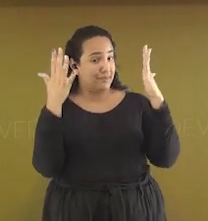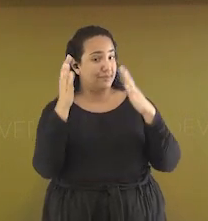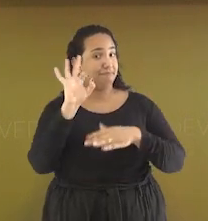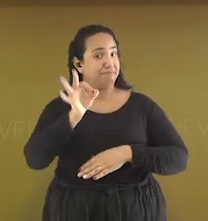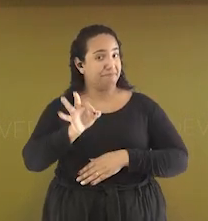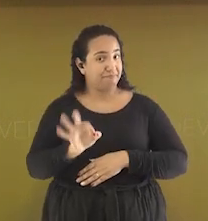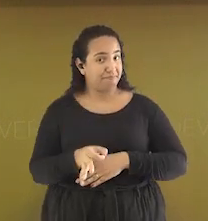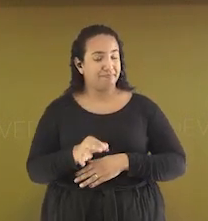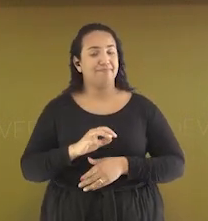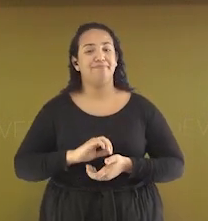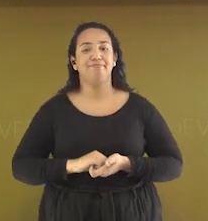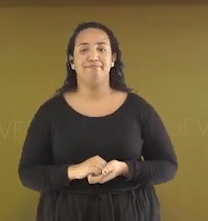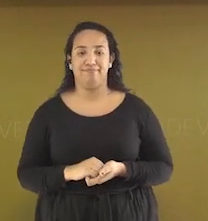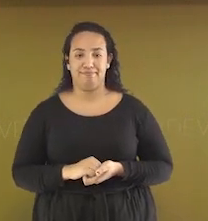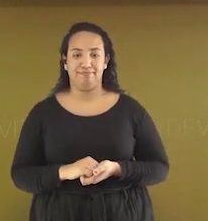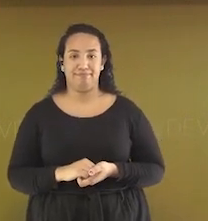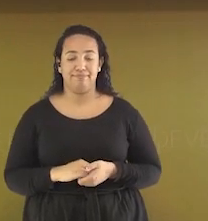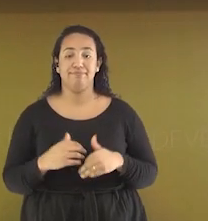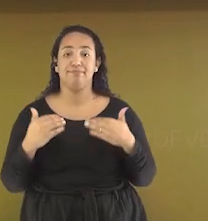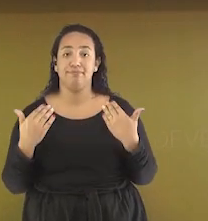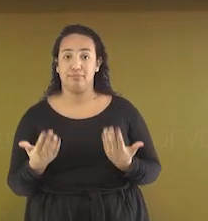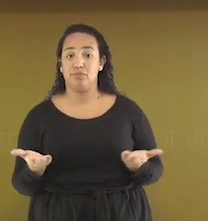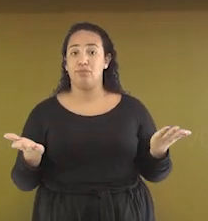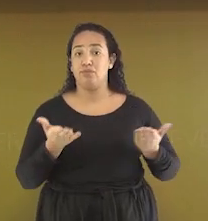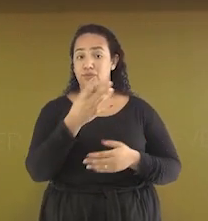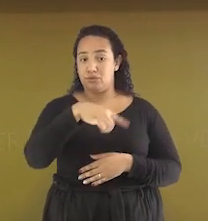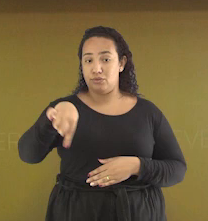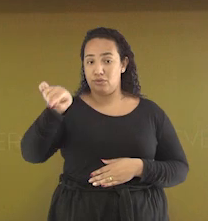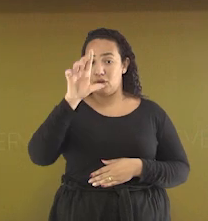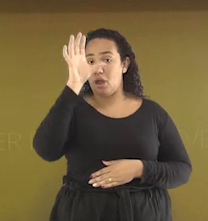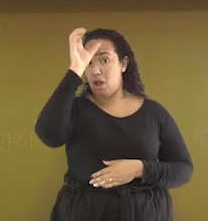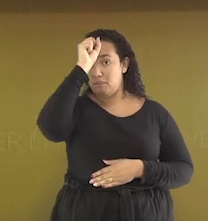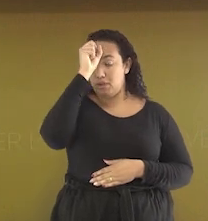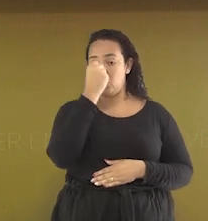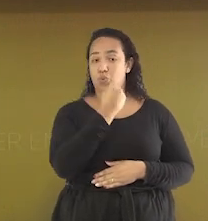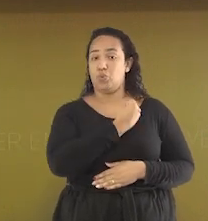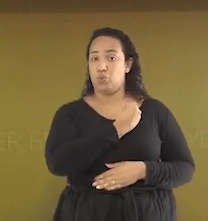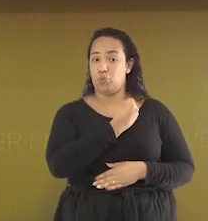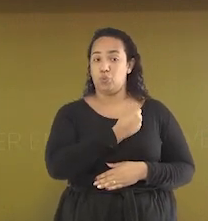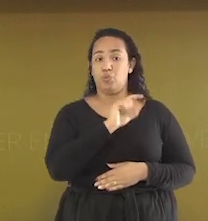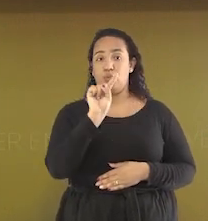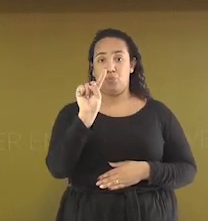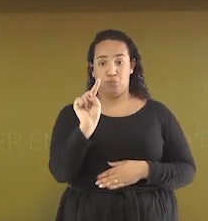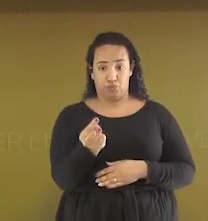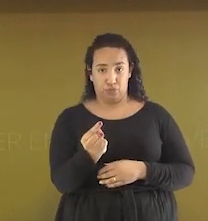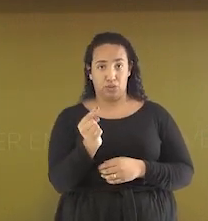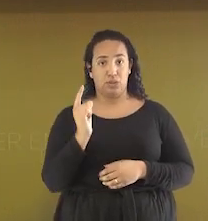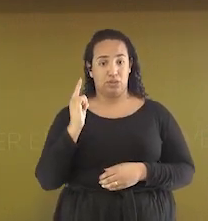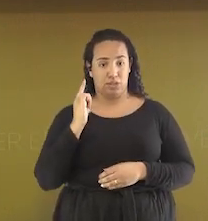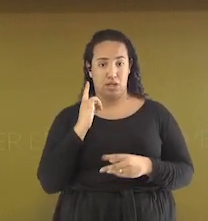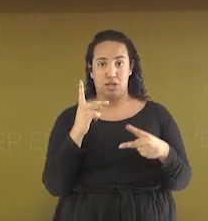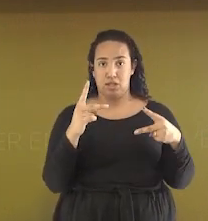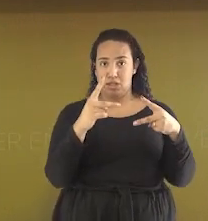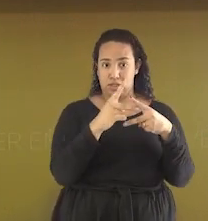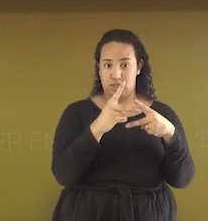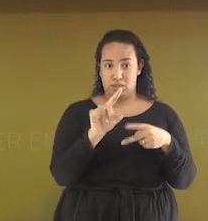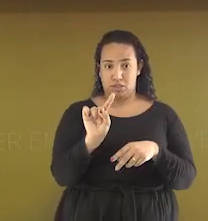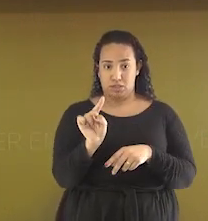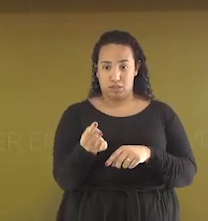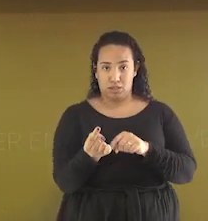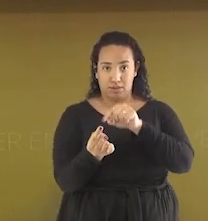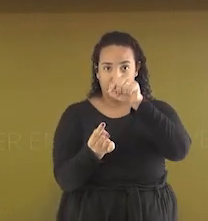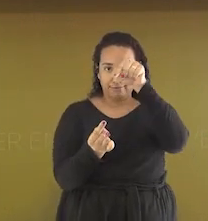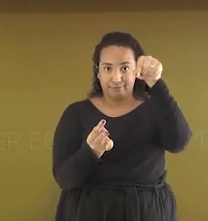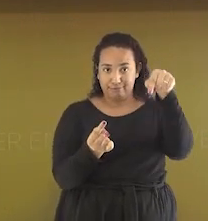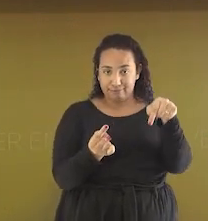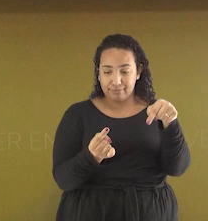assim, acertou. Parabéns! Como vimos, o número decimal é composto por uma parte inteira, que vem antes